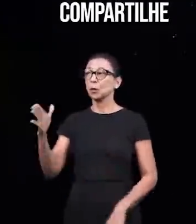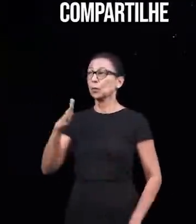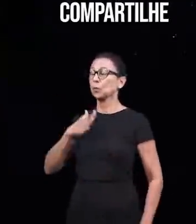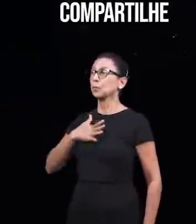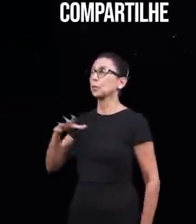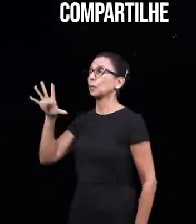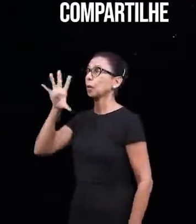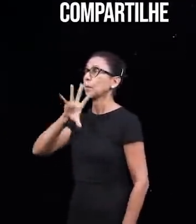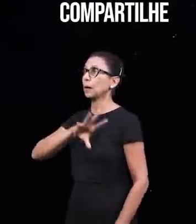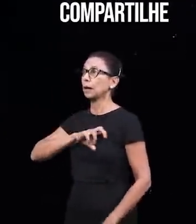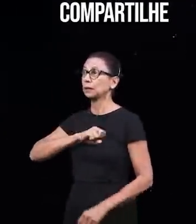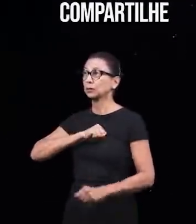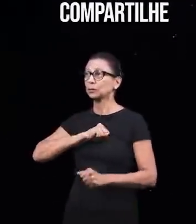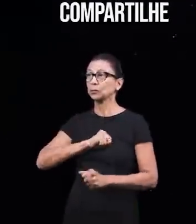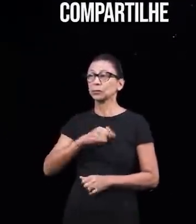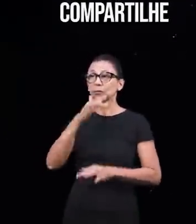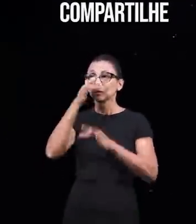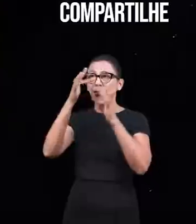jardim, aos